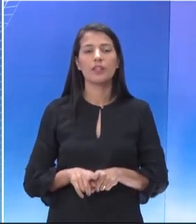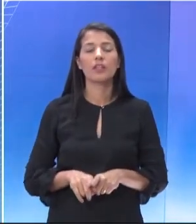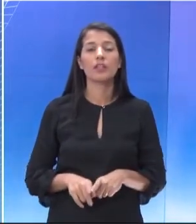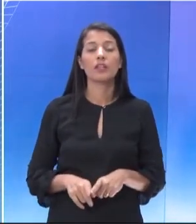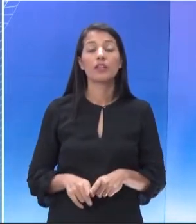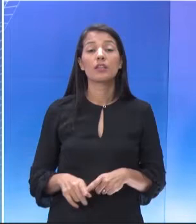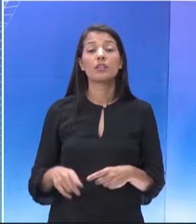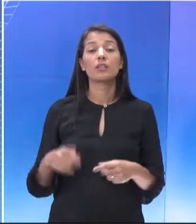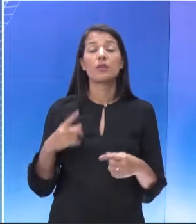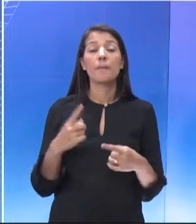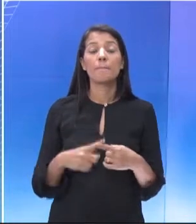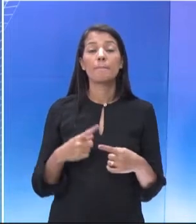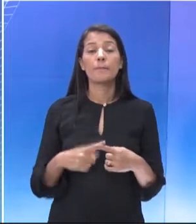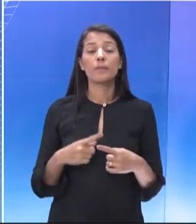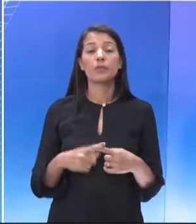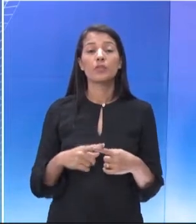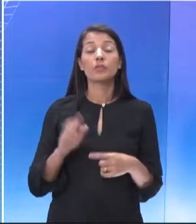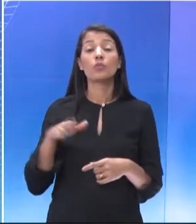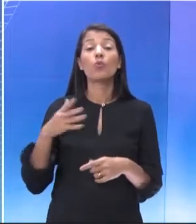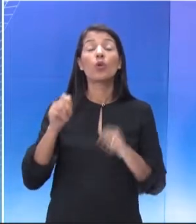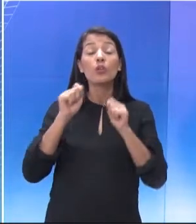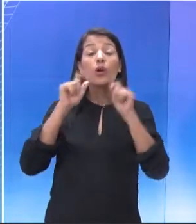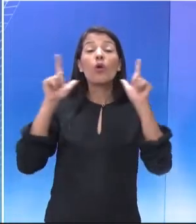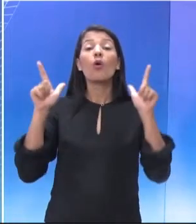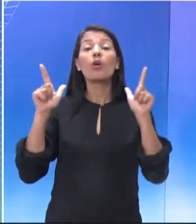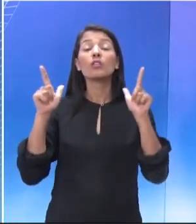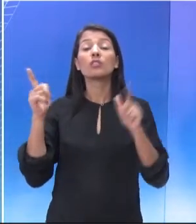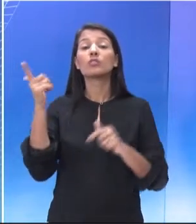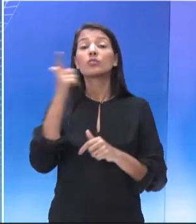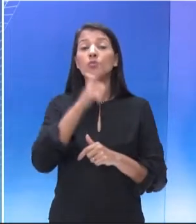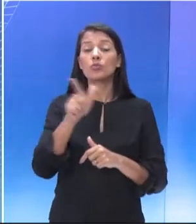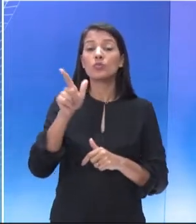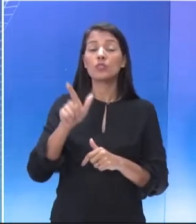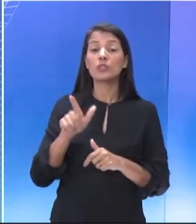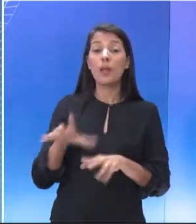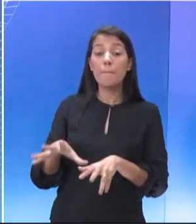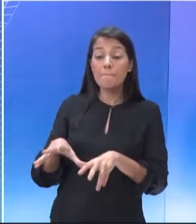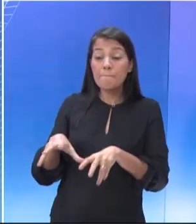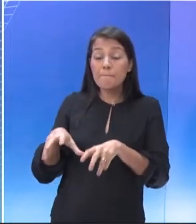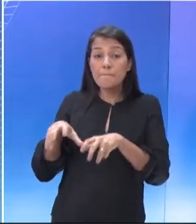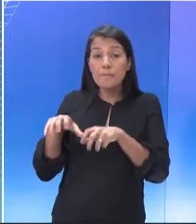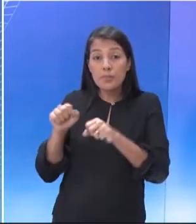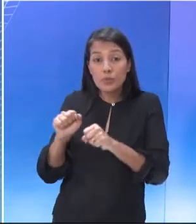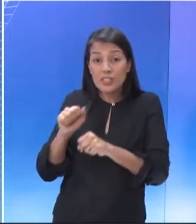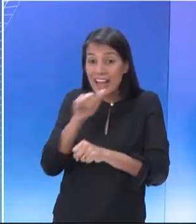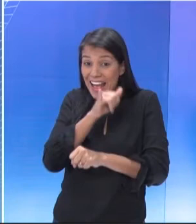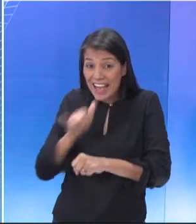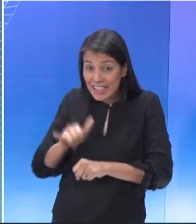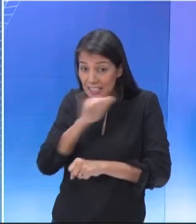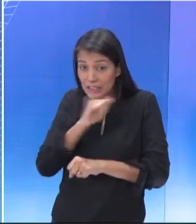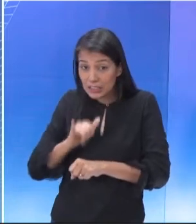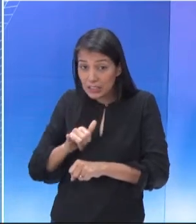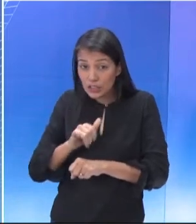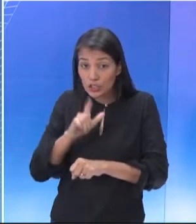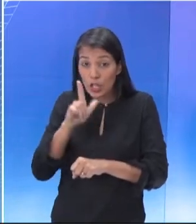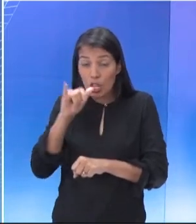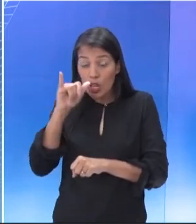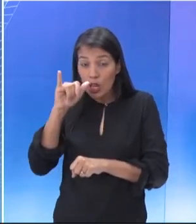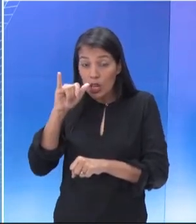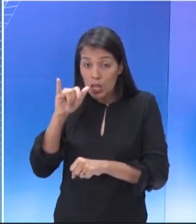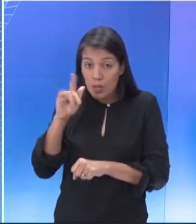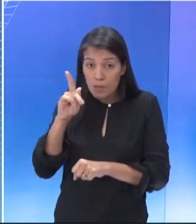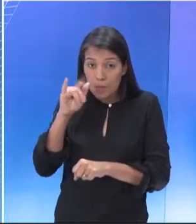e poder passar esse período que ele vai estar dormindo, onde o seu metabolismo ele é reduzido para consumir